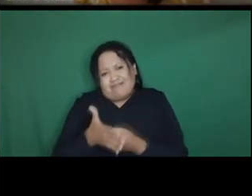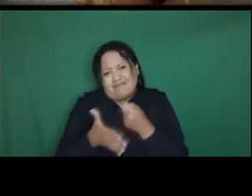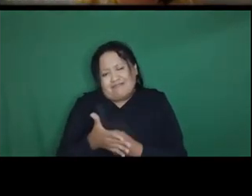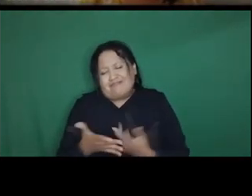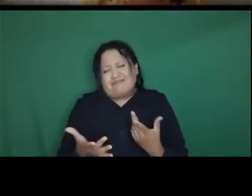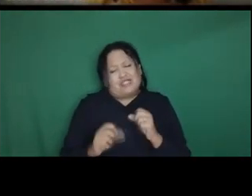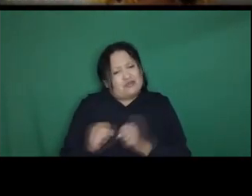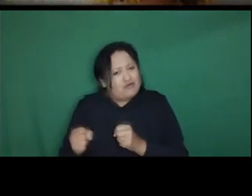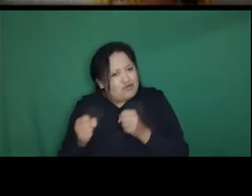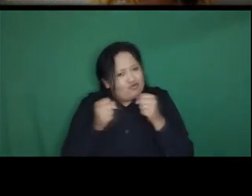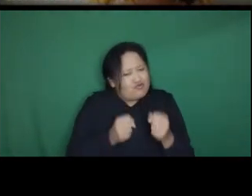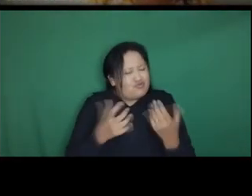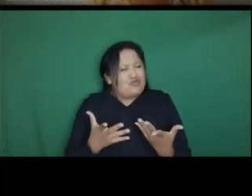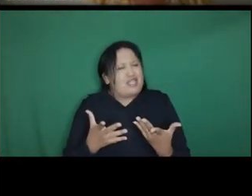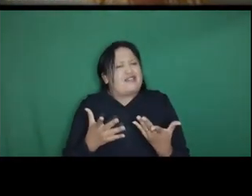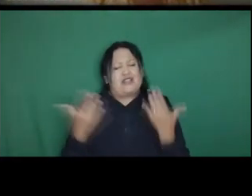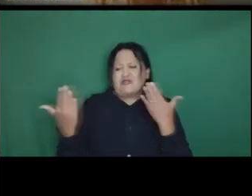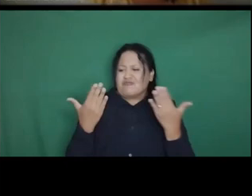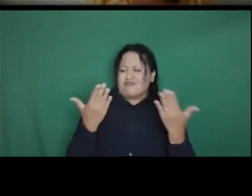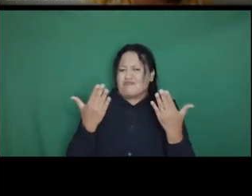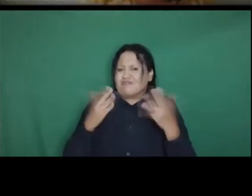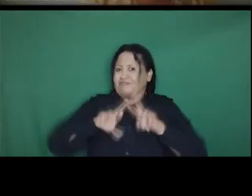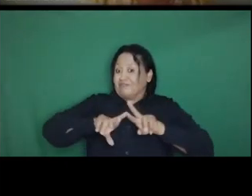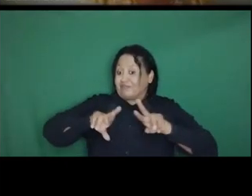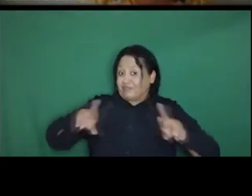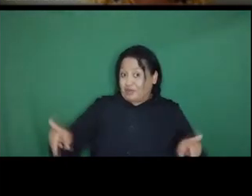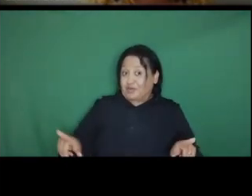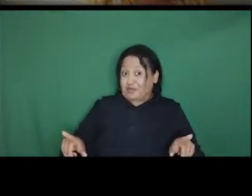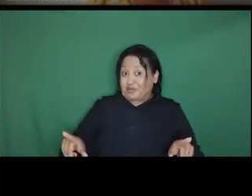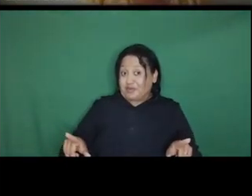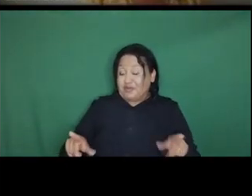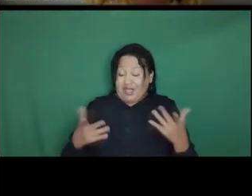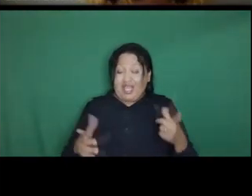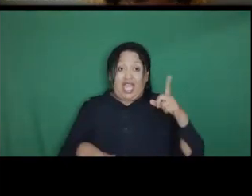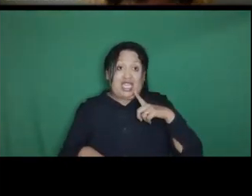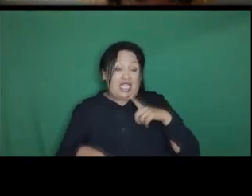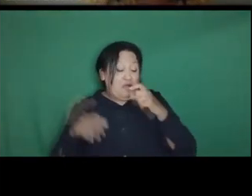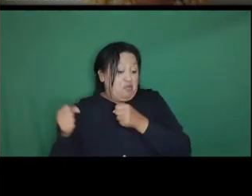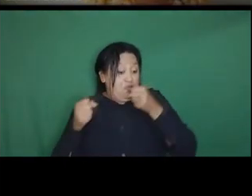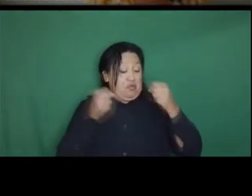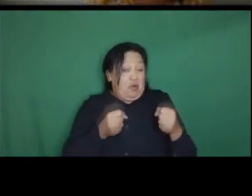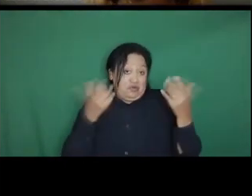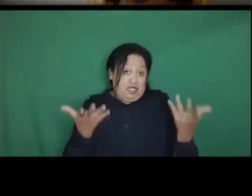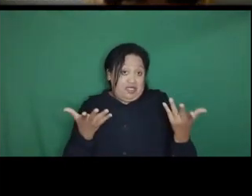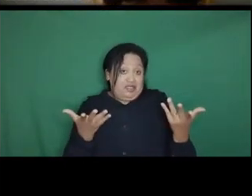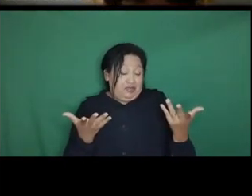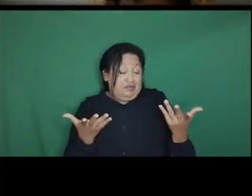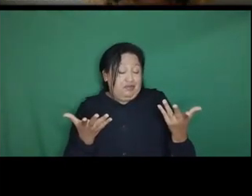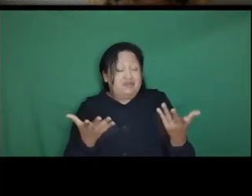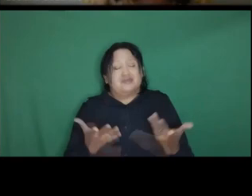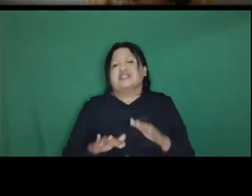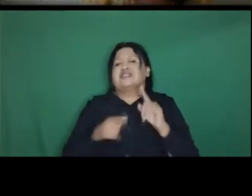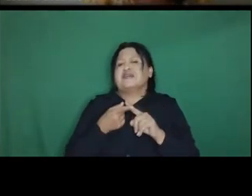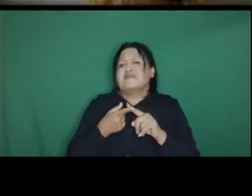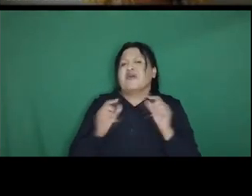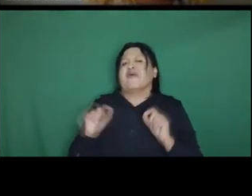olha para essa letra A já né fala de alienação né processo de exploração dominação das relações desiguais